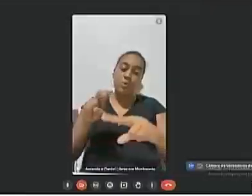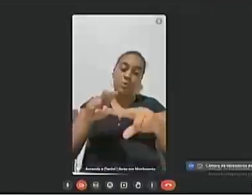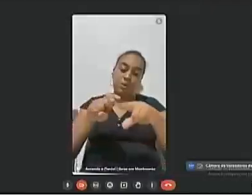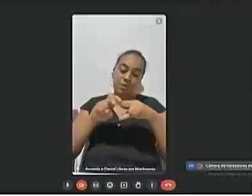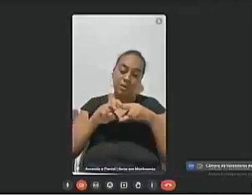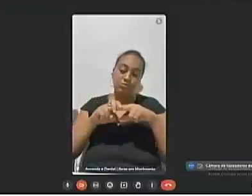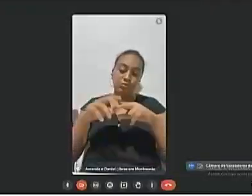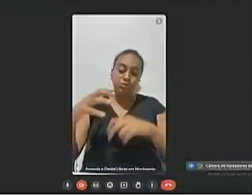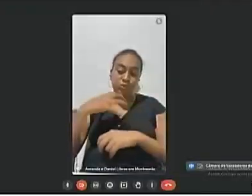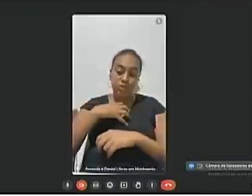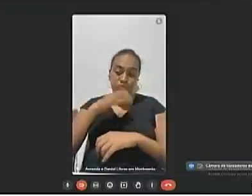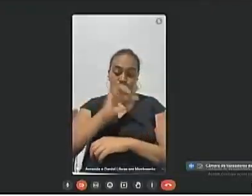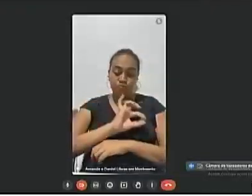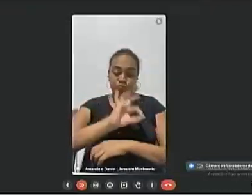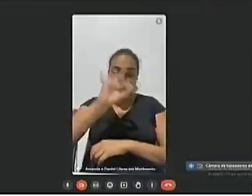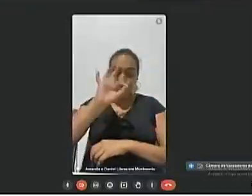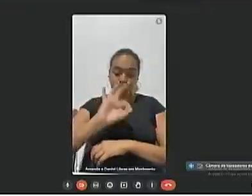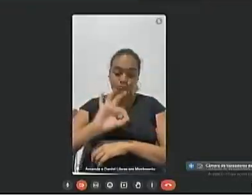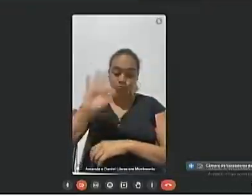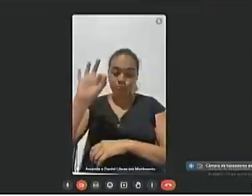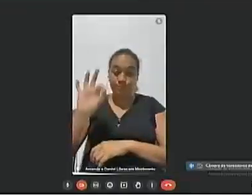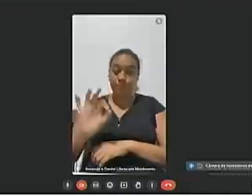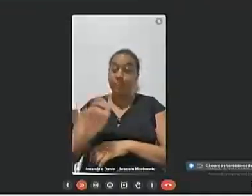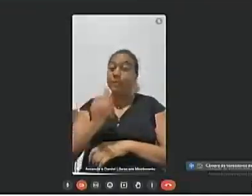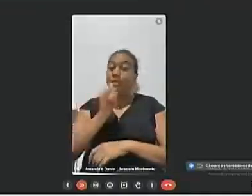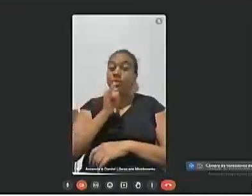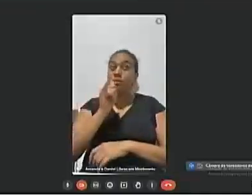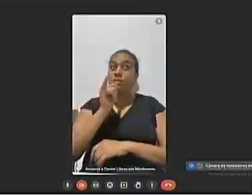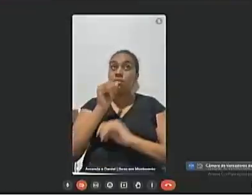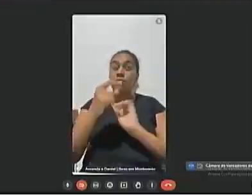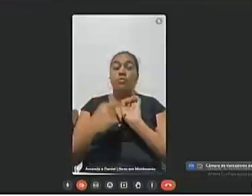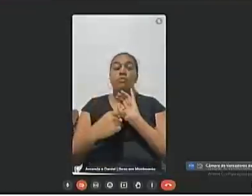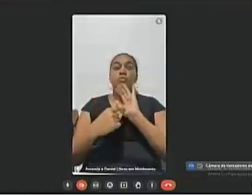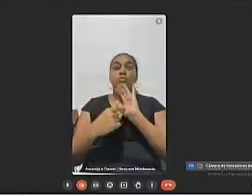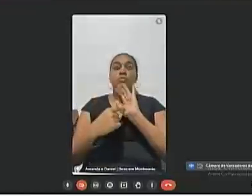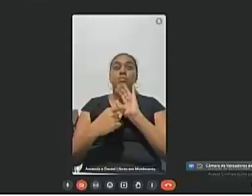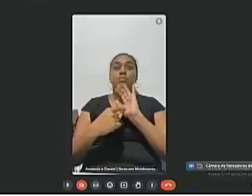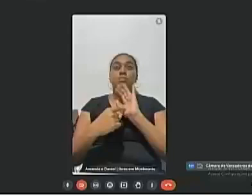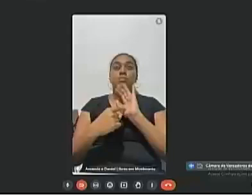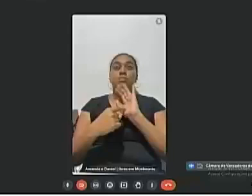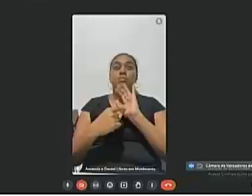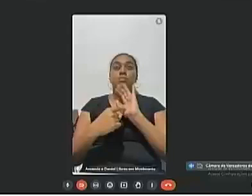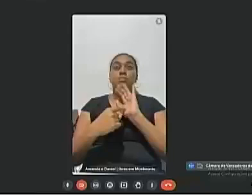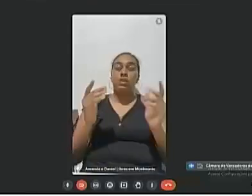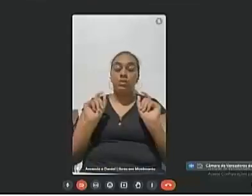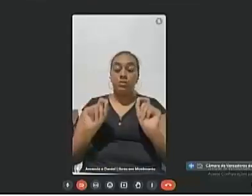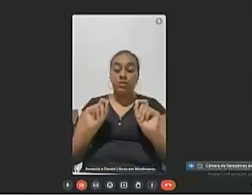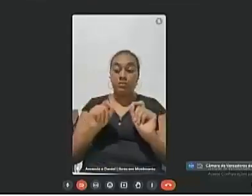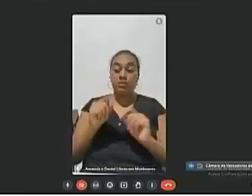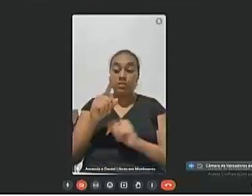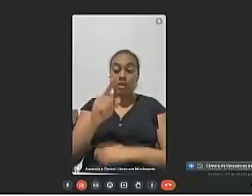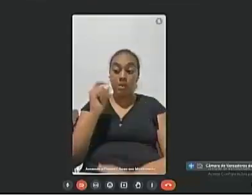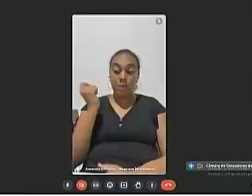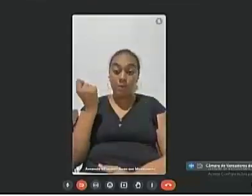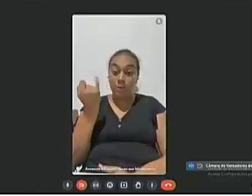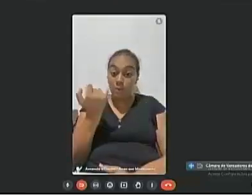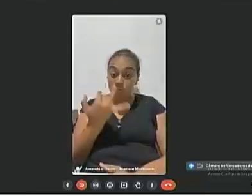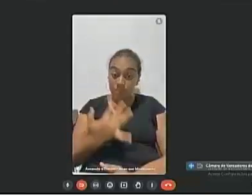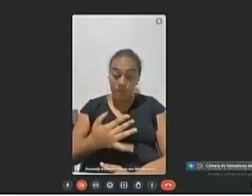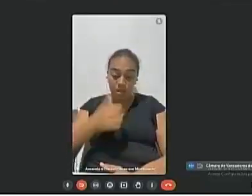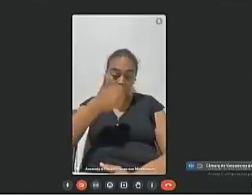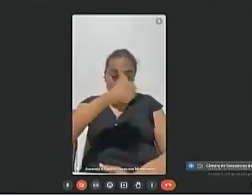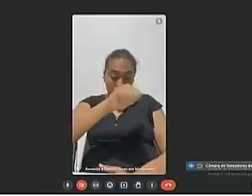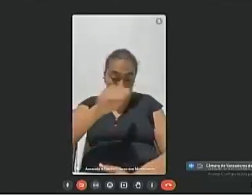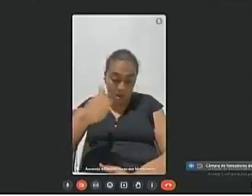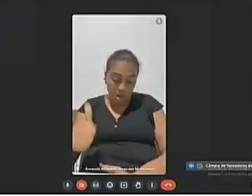zigue-zague. Nesse exemplo que eu acabei de passar para vocês aqui, se vocês contarem, medirem, analisarem a